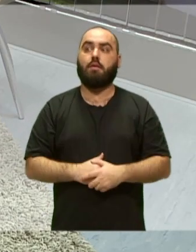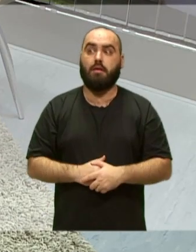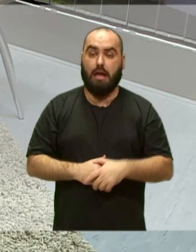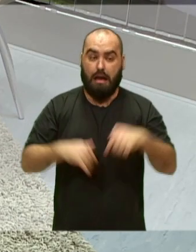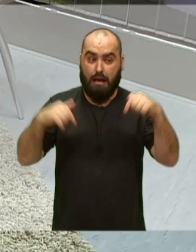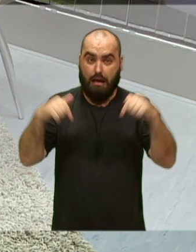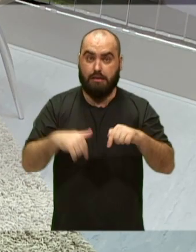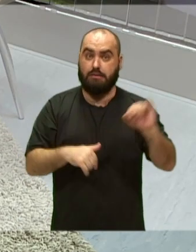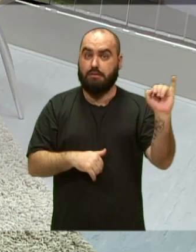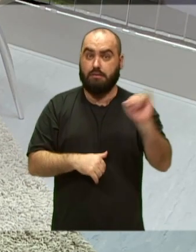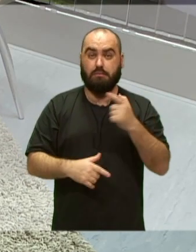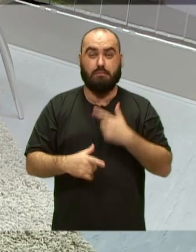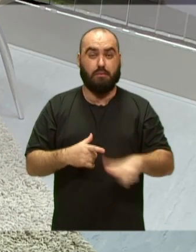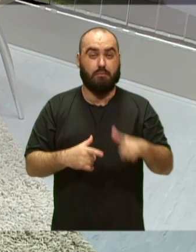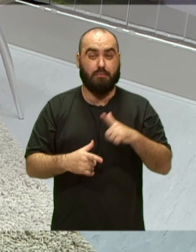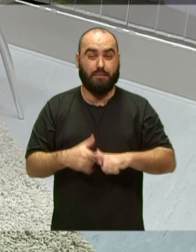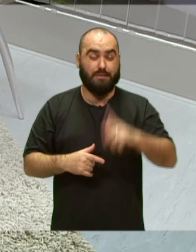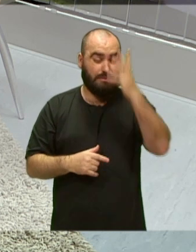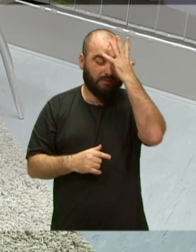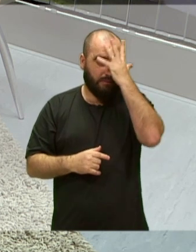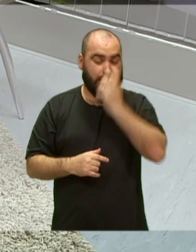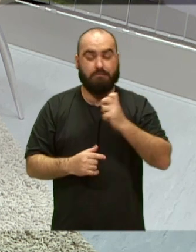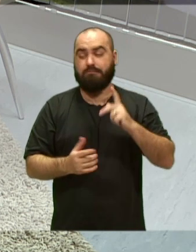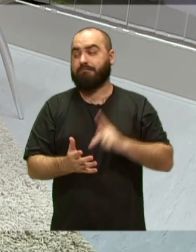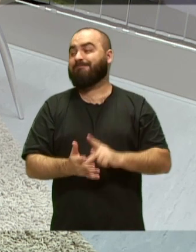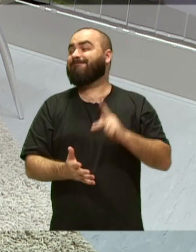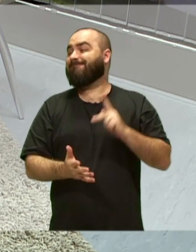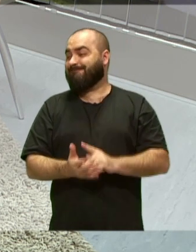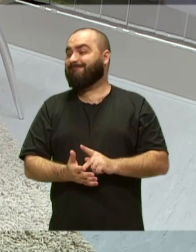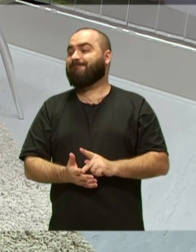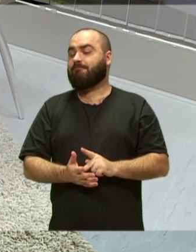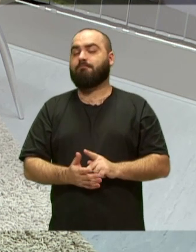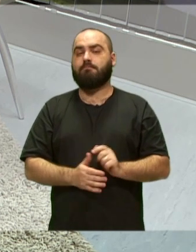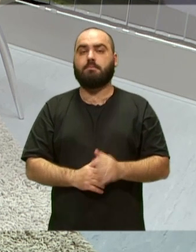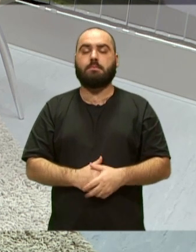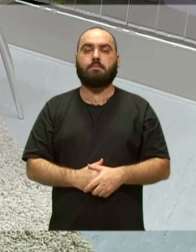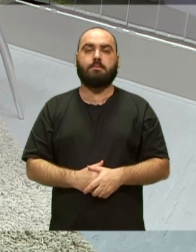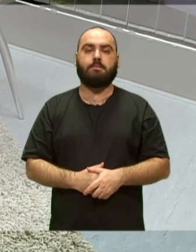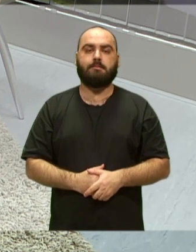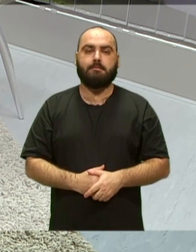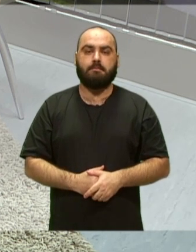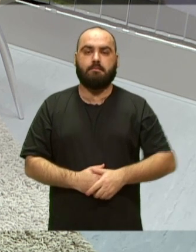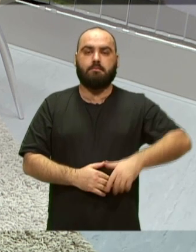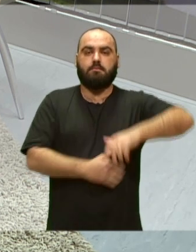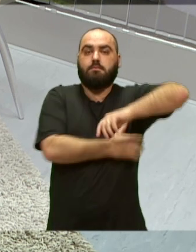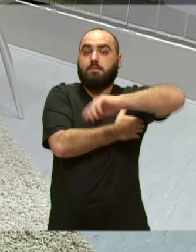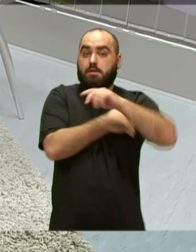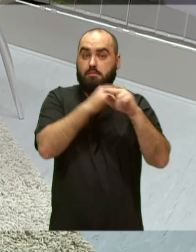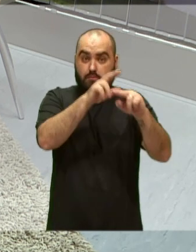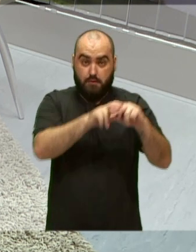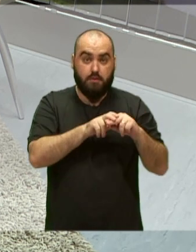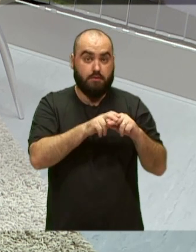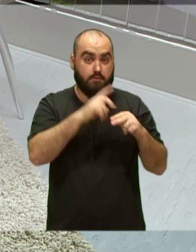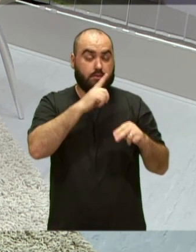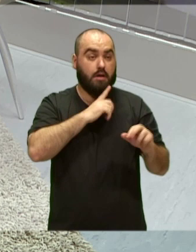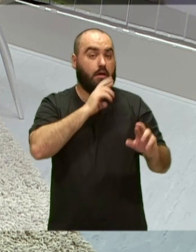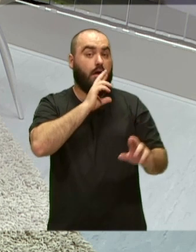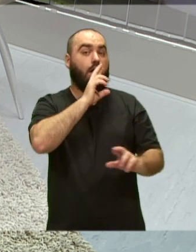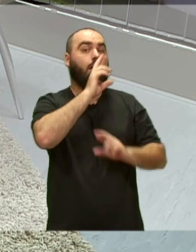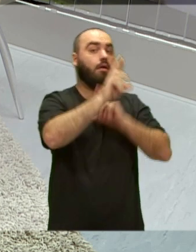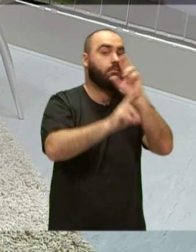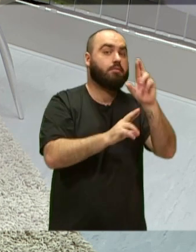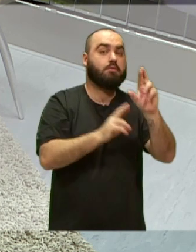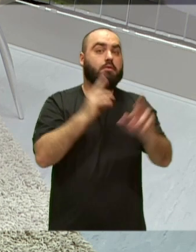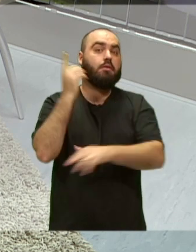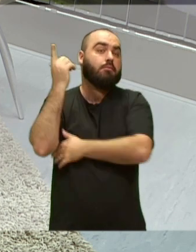Seríssimo em nosso município que é a questão da mobilidade então H as soluções não tem como a